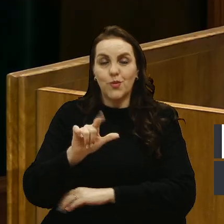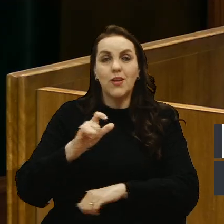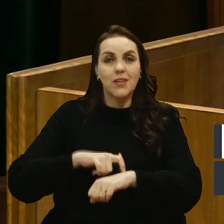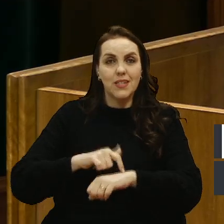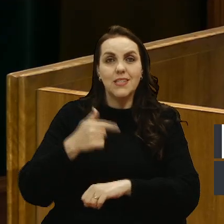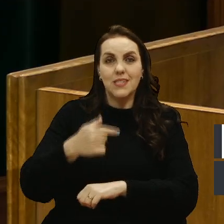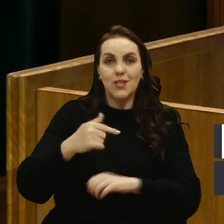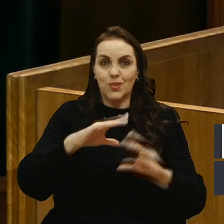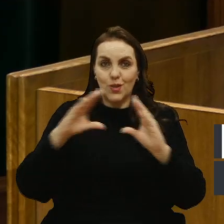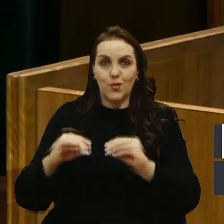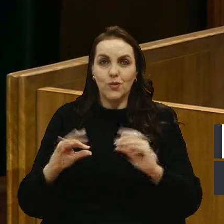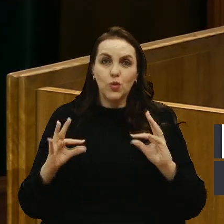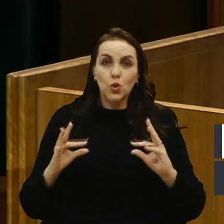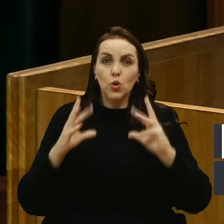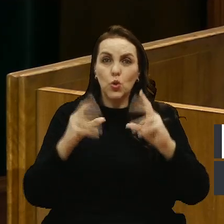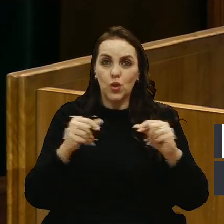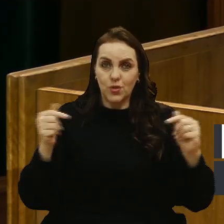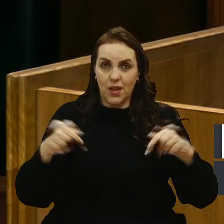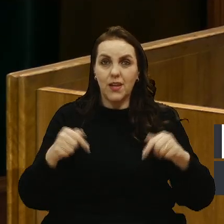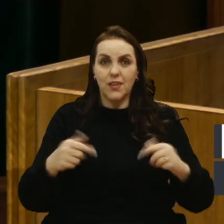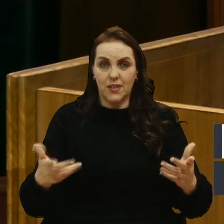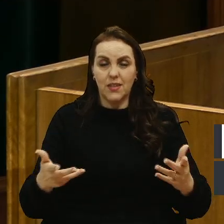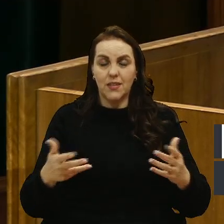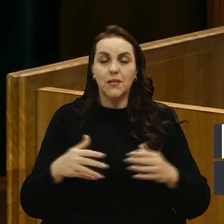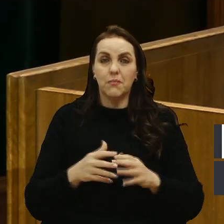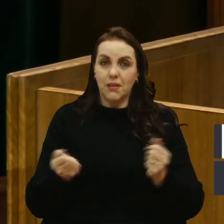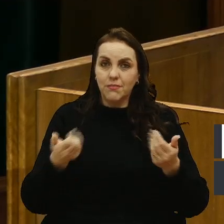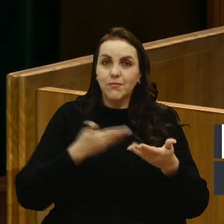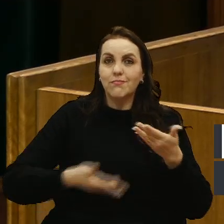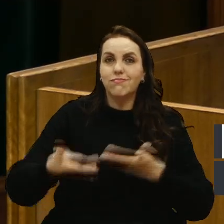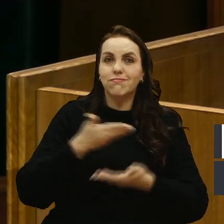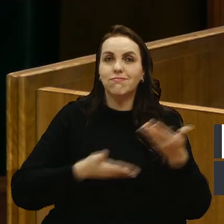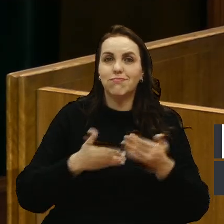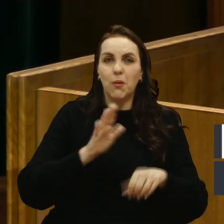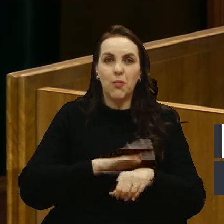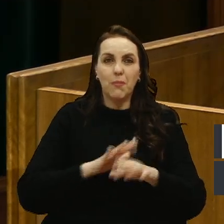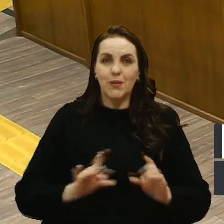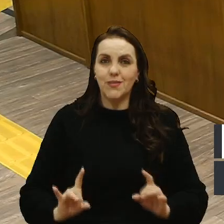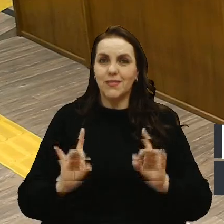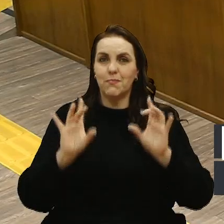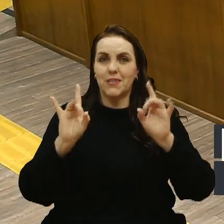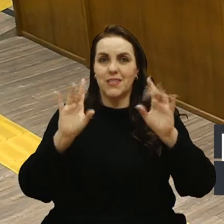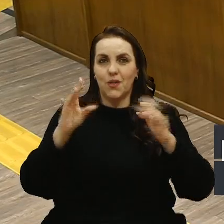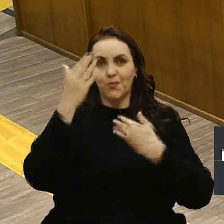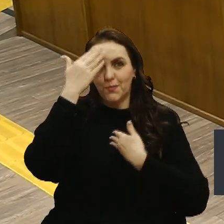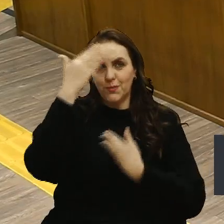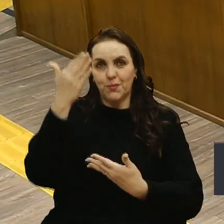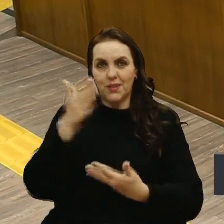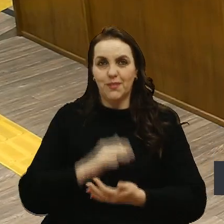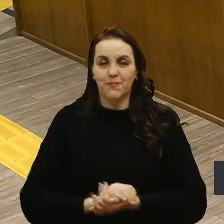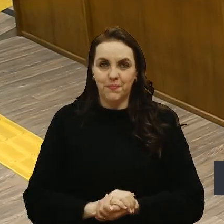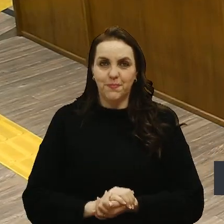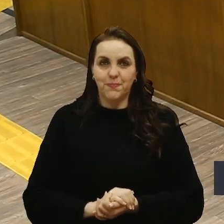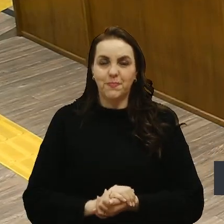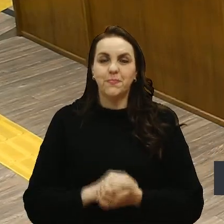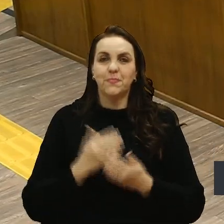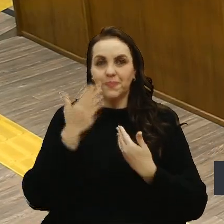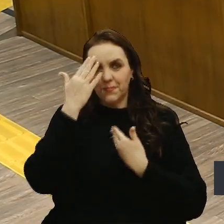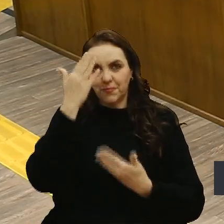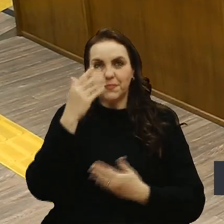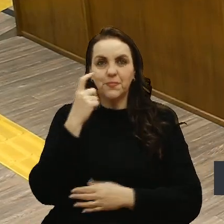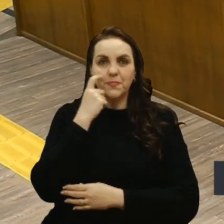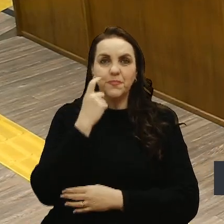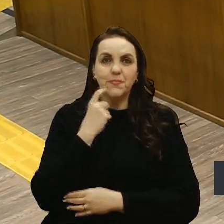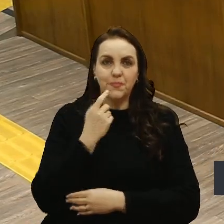horas, todos vocês devem estar aqui para compartilhar esse momento tão especial. Muito obrigado. Obrigado, presidente Wagner.